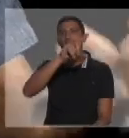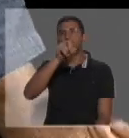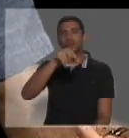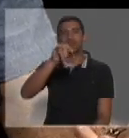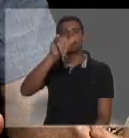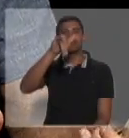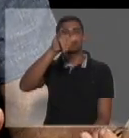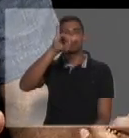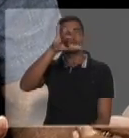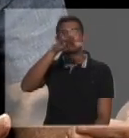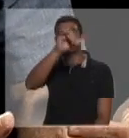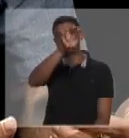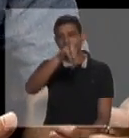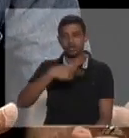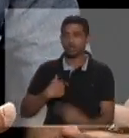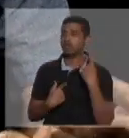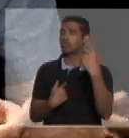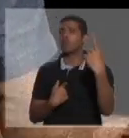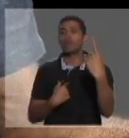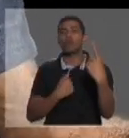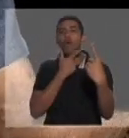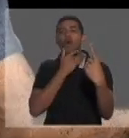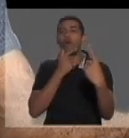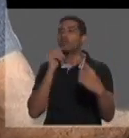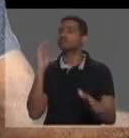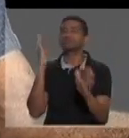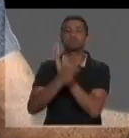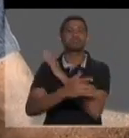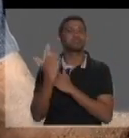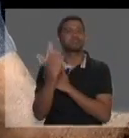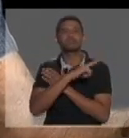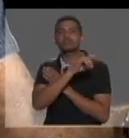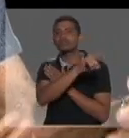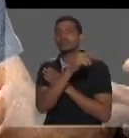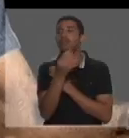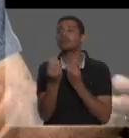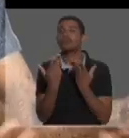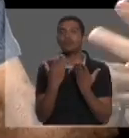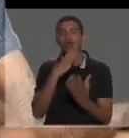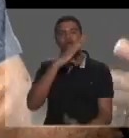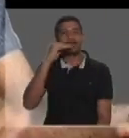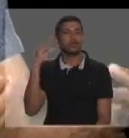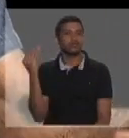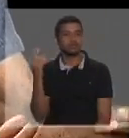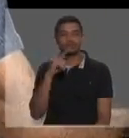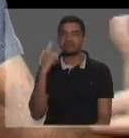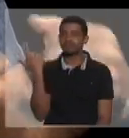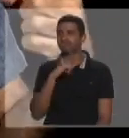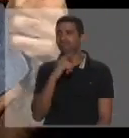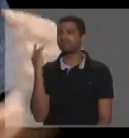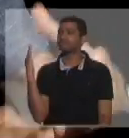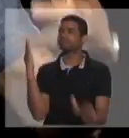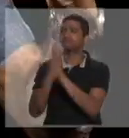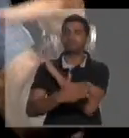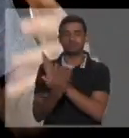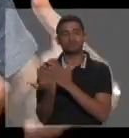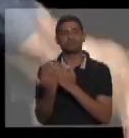foi o único dos garotos que fugiu, né? Na adolescência